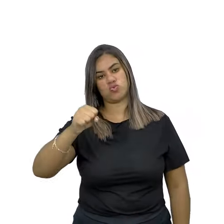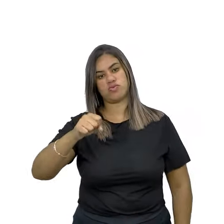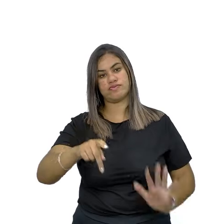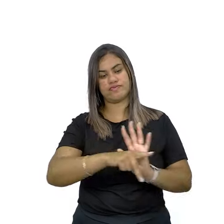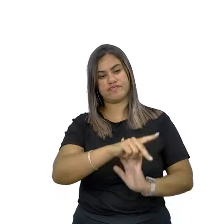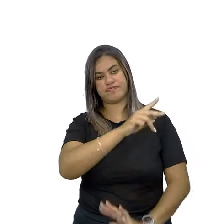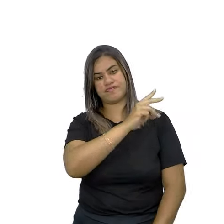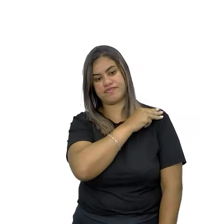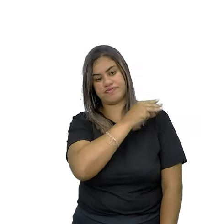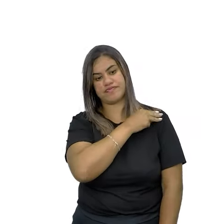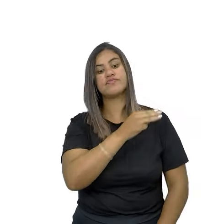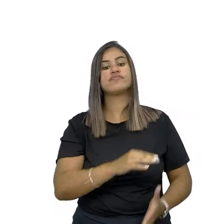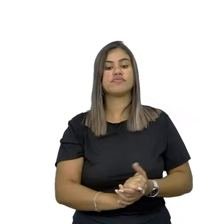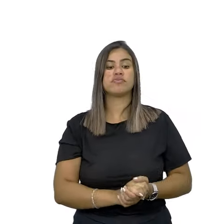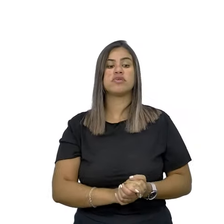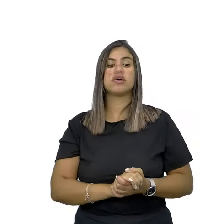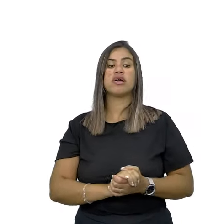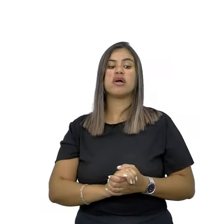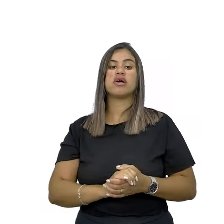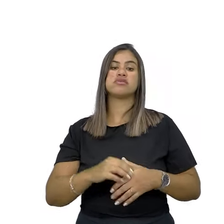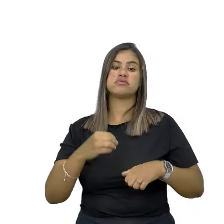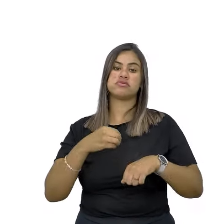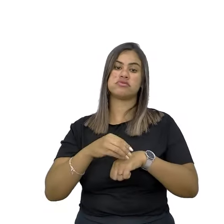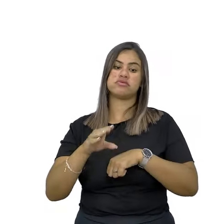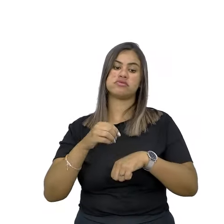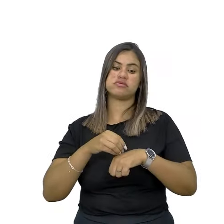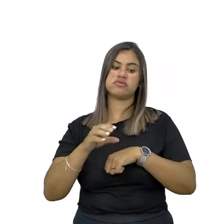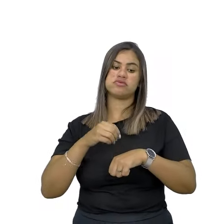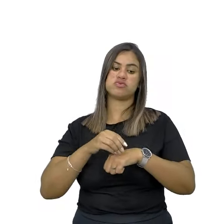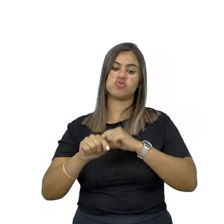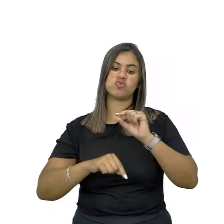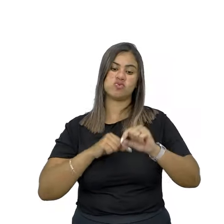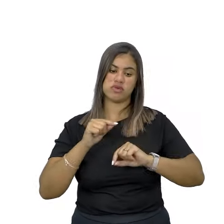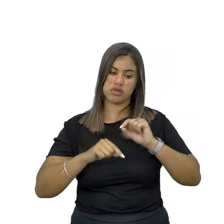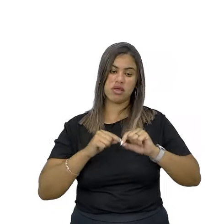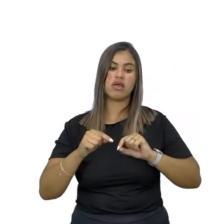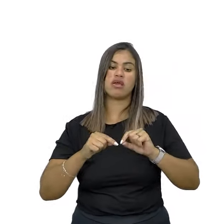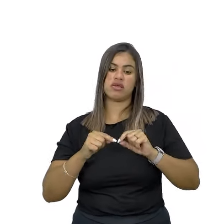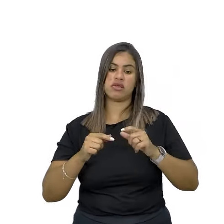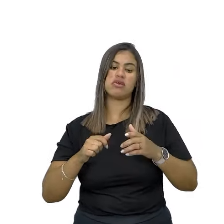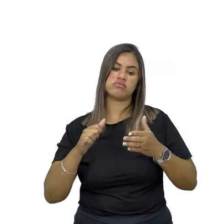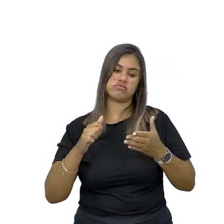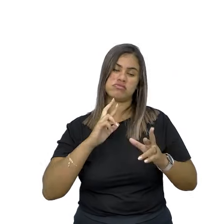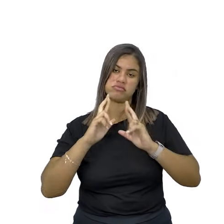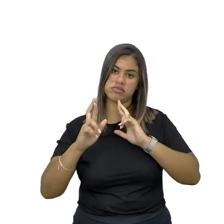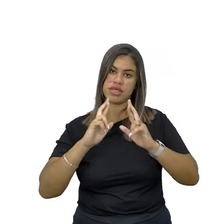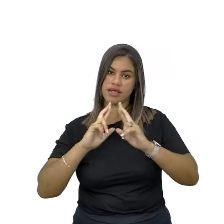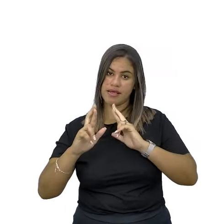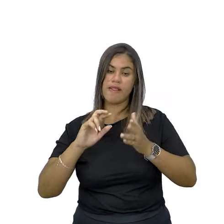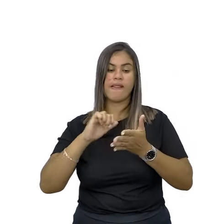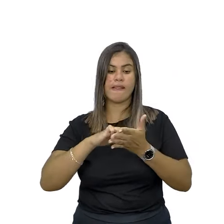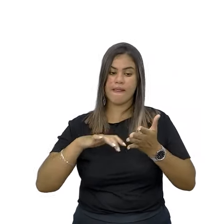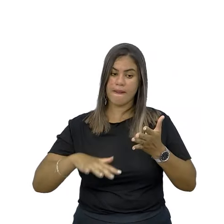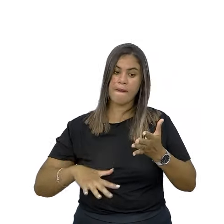nós colocamos a resolução de problema em alguma dessas atividades, exploramos a